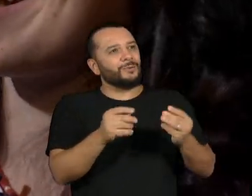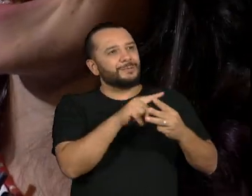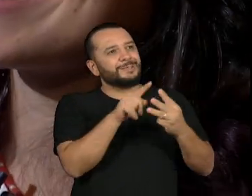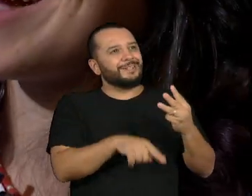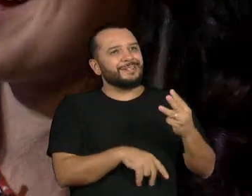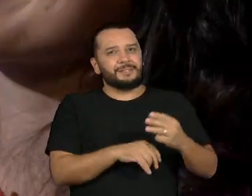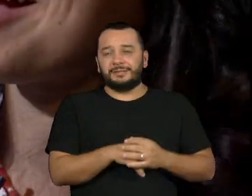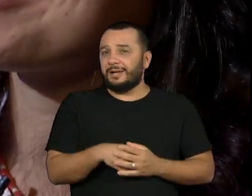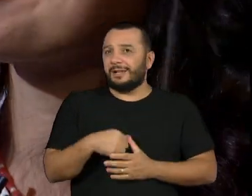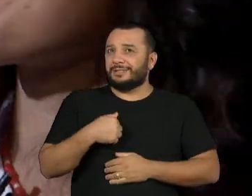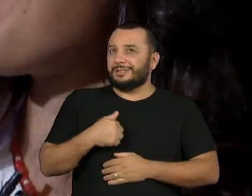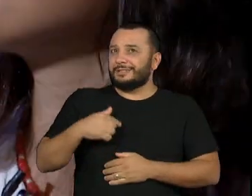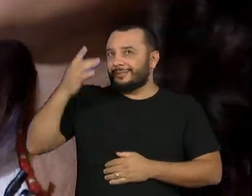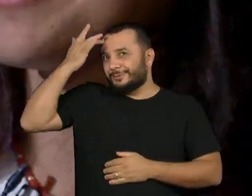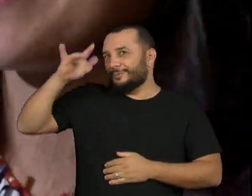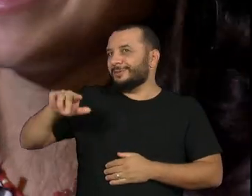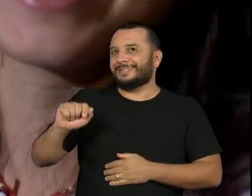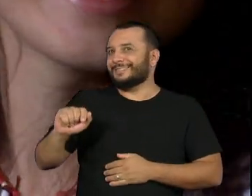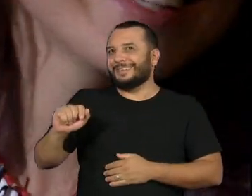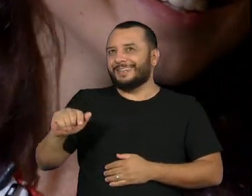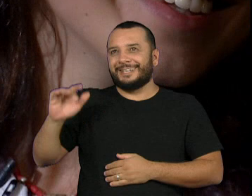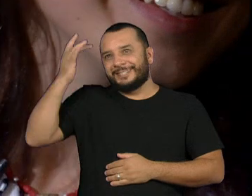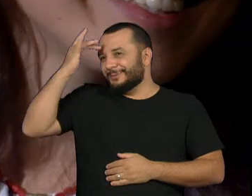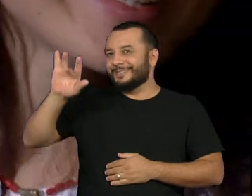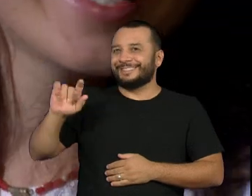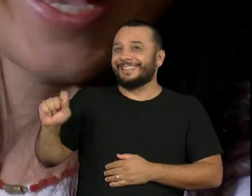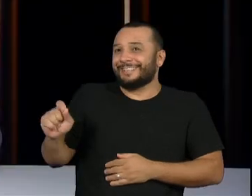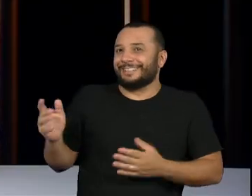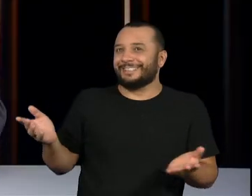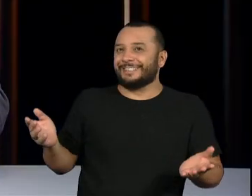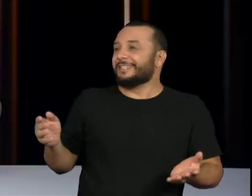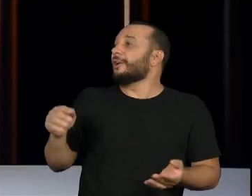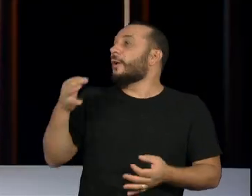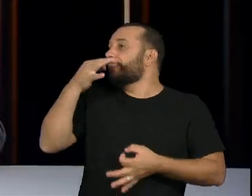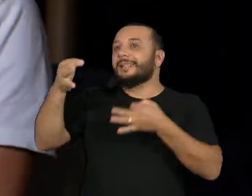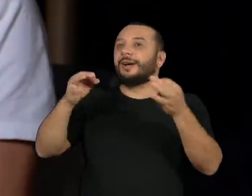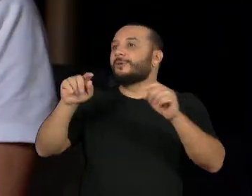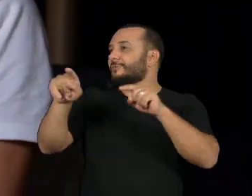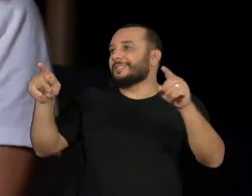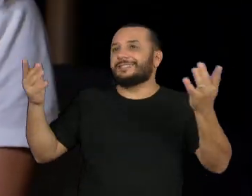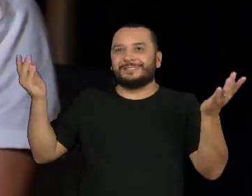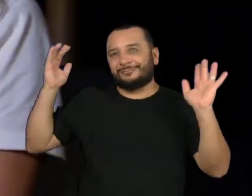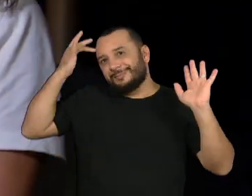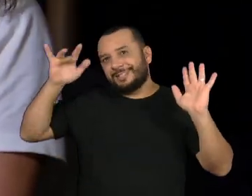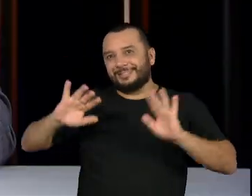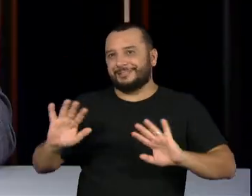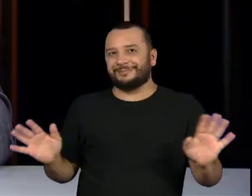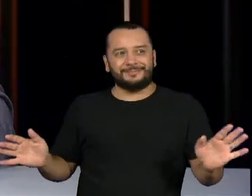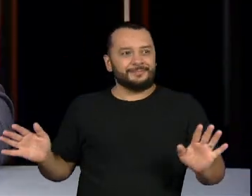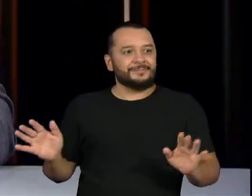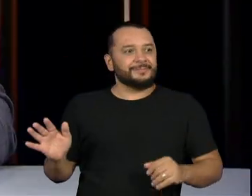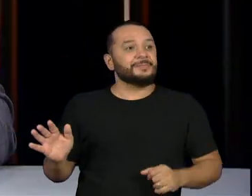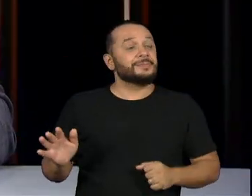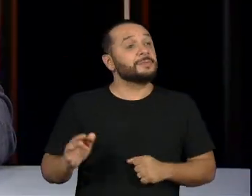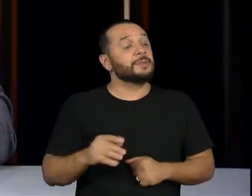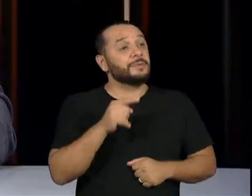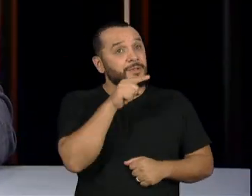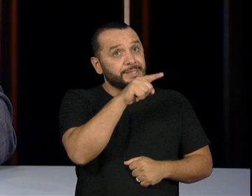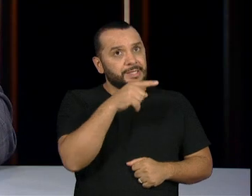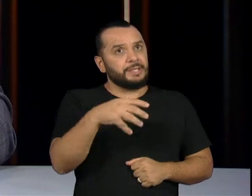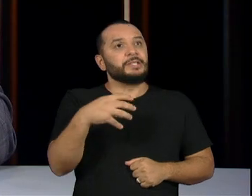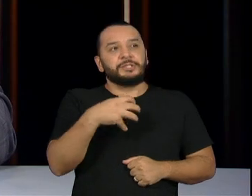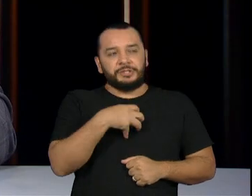Não sei. Aí cabe aos demais, né? Dizer, eu não sei. Porque você tem uma forma